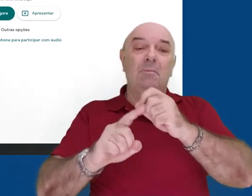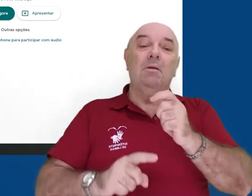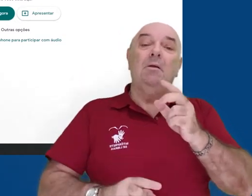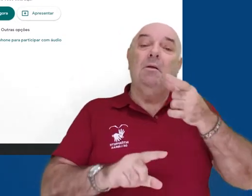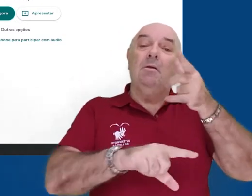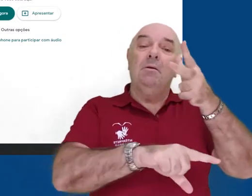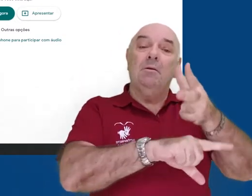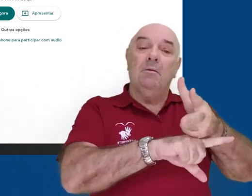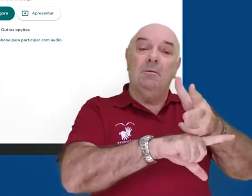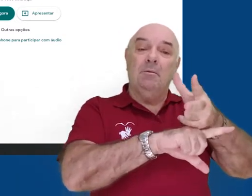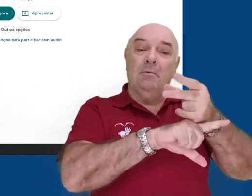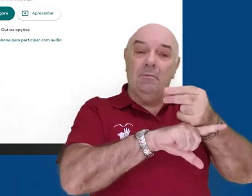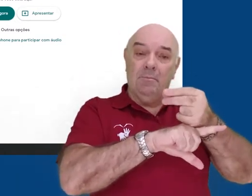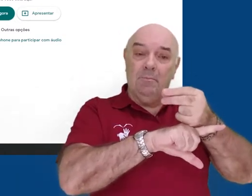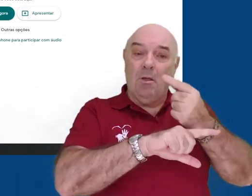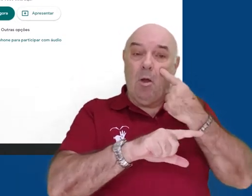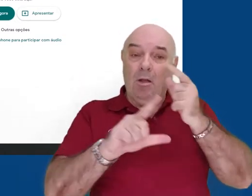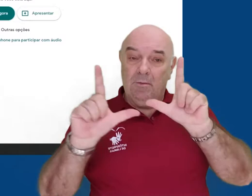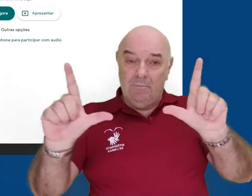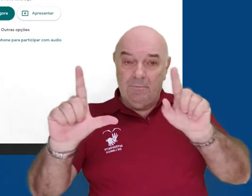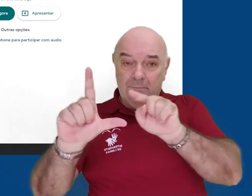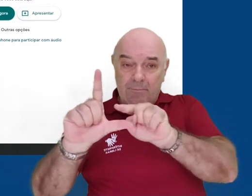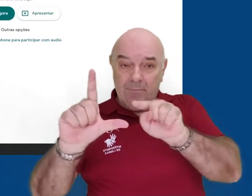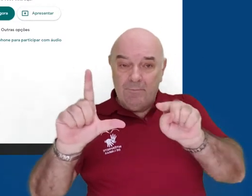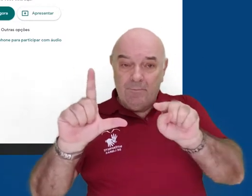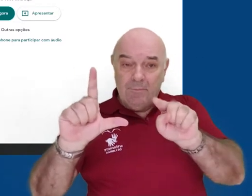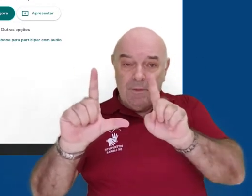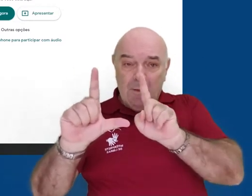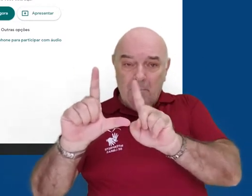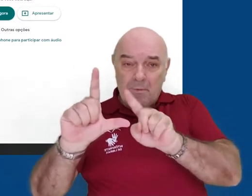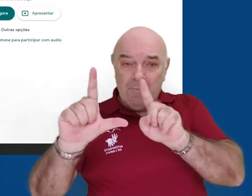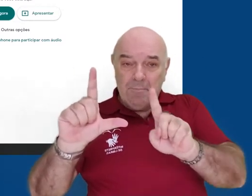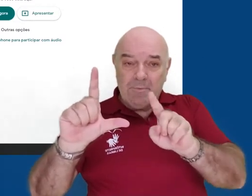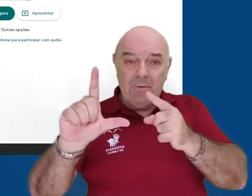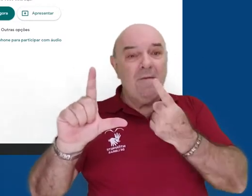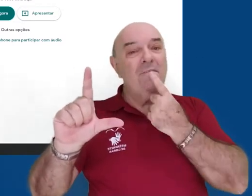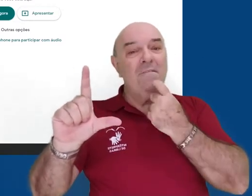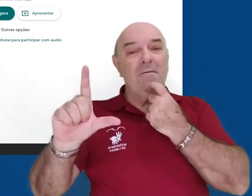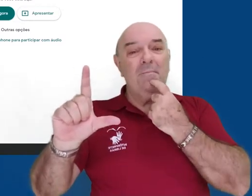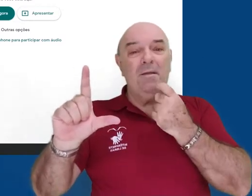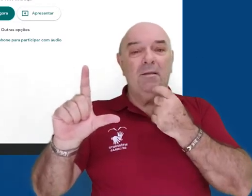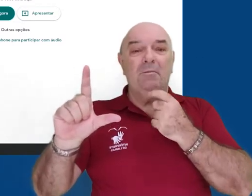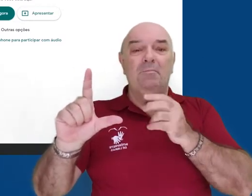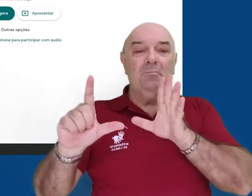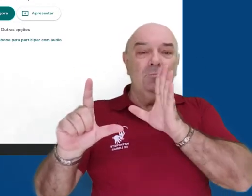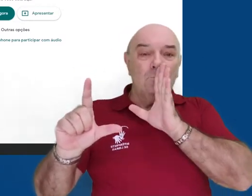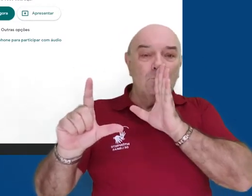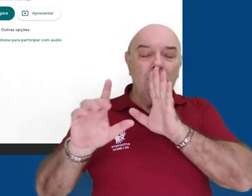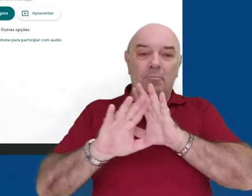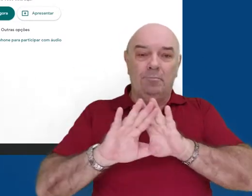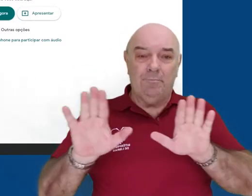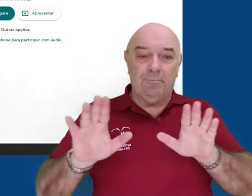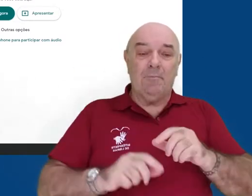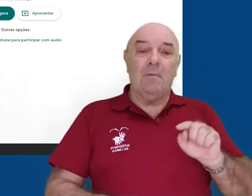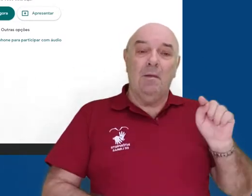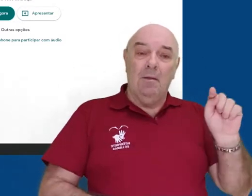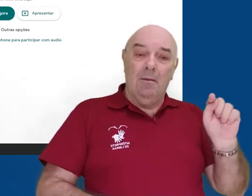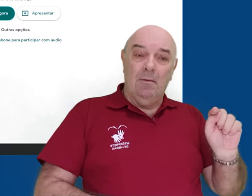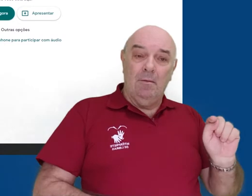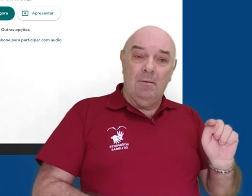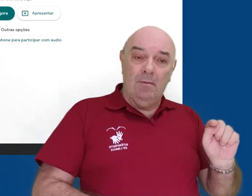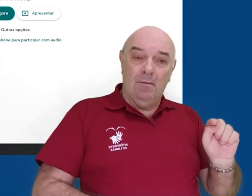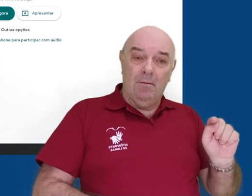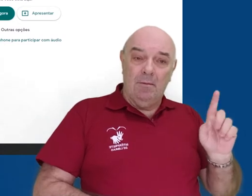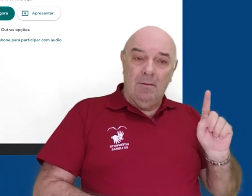ícones de câmera e microfone no centro da visualização, deixando desativado, em vermelho. Clicando nos três